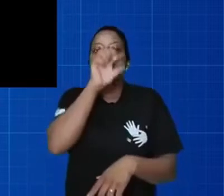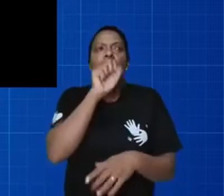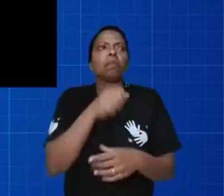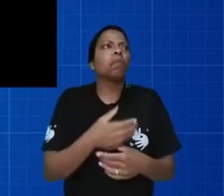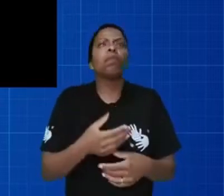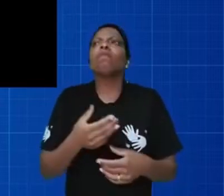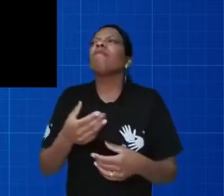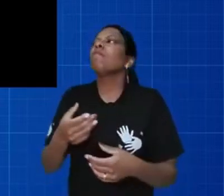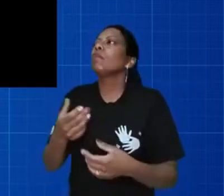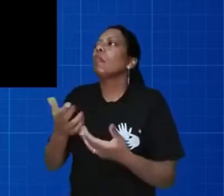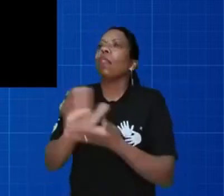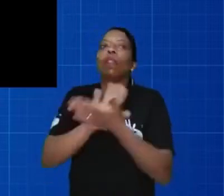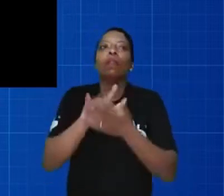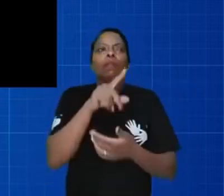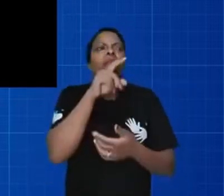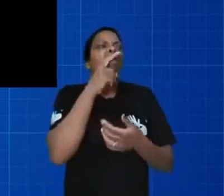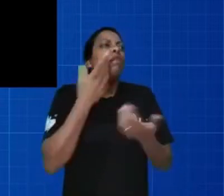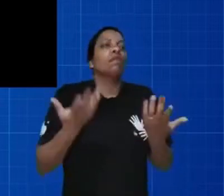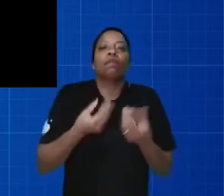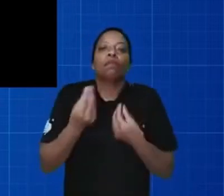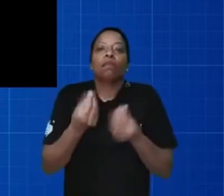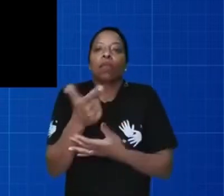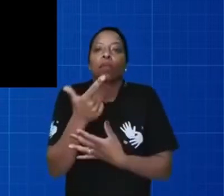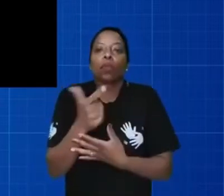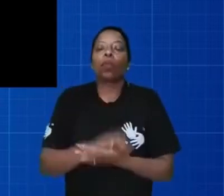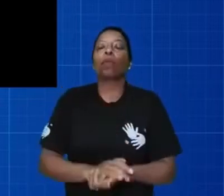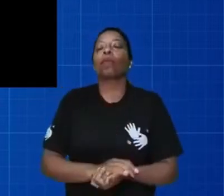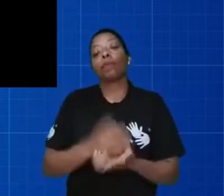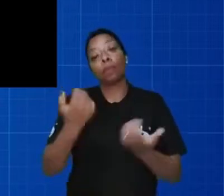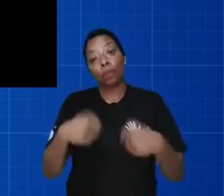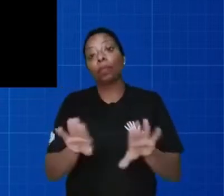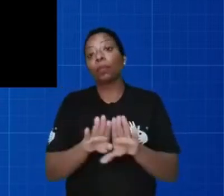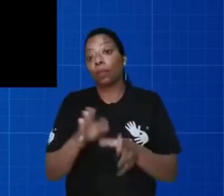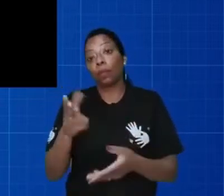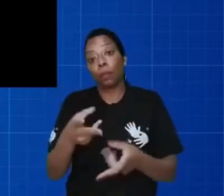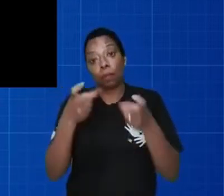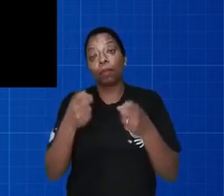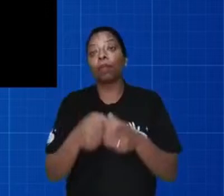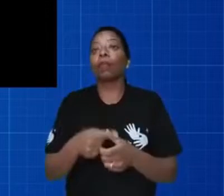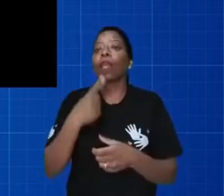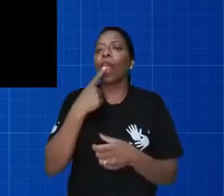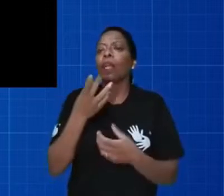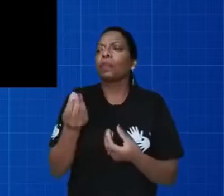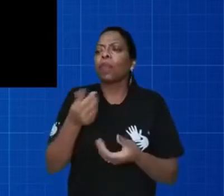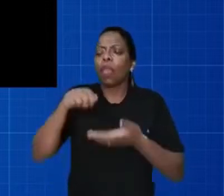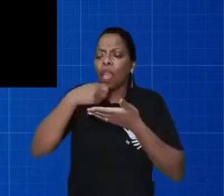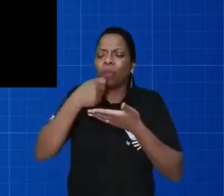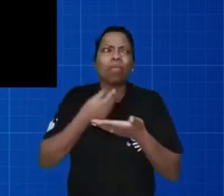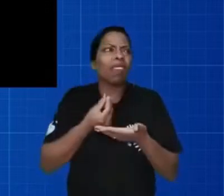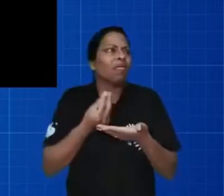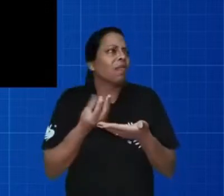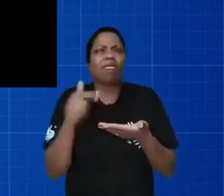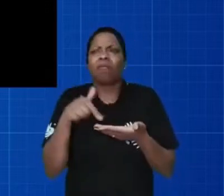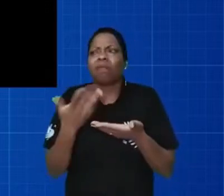cheiro, a alteração do paladar, então eu deixo de sentir o sabor das coisas, né, a diarreia, que é as fezes líquidas, a